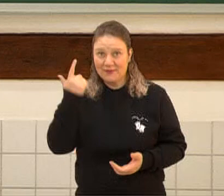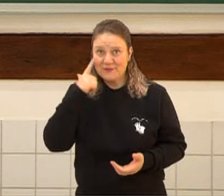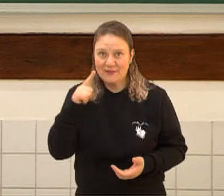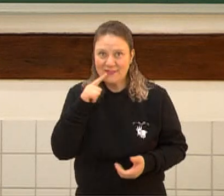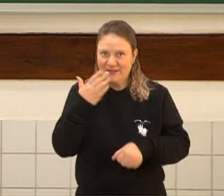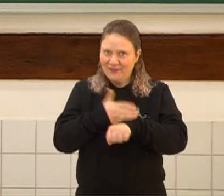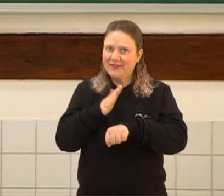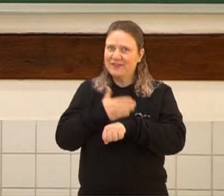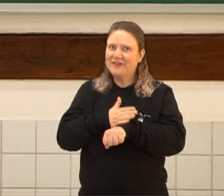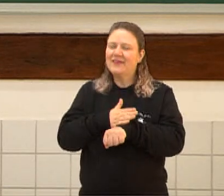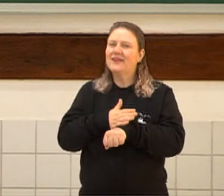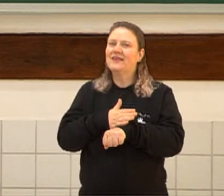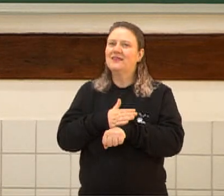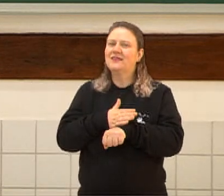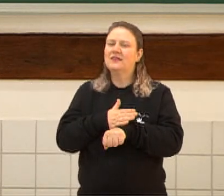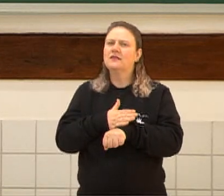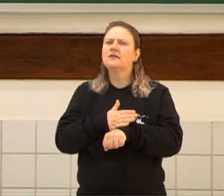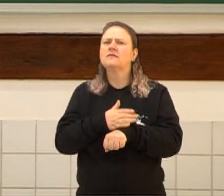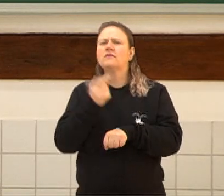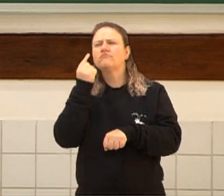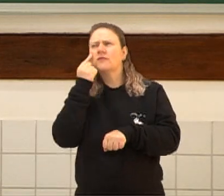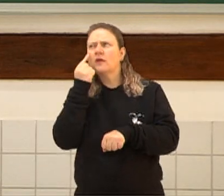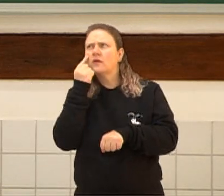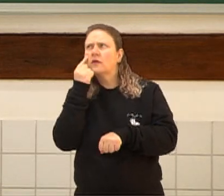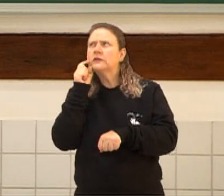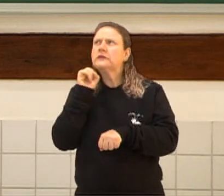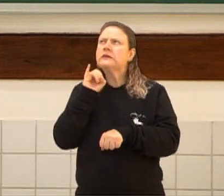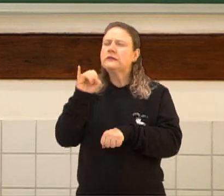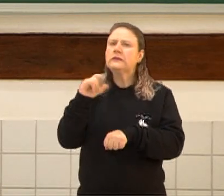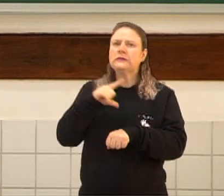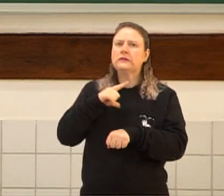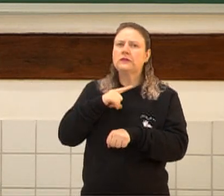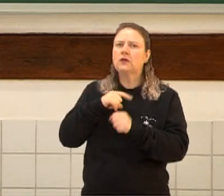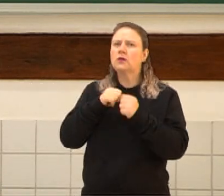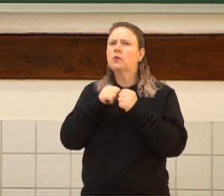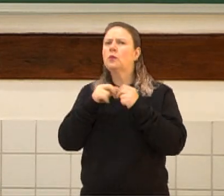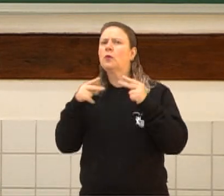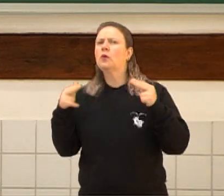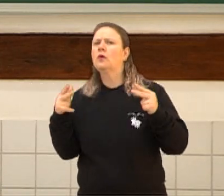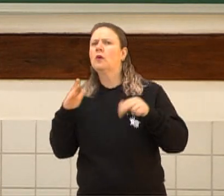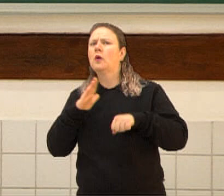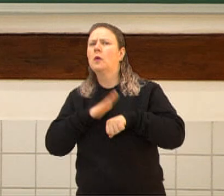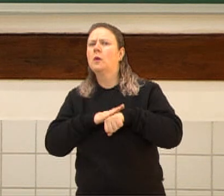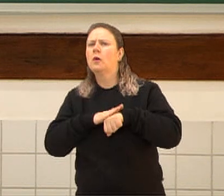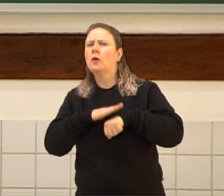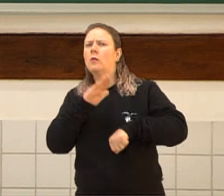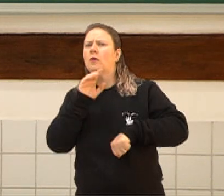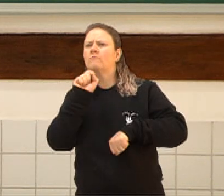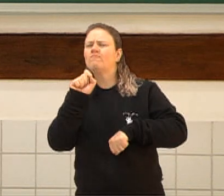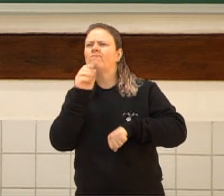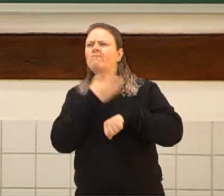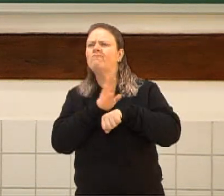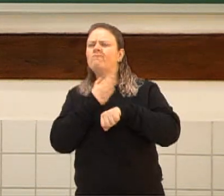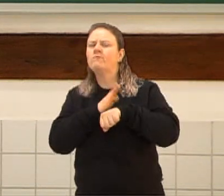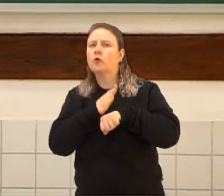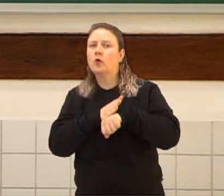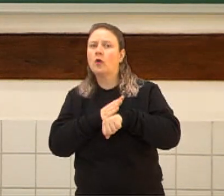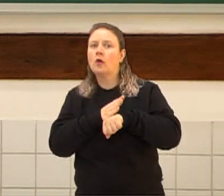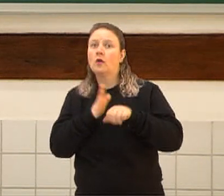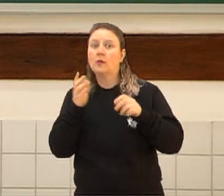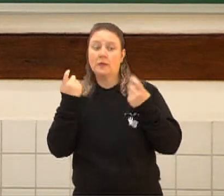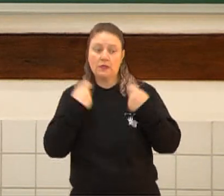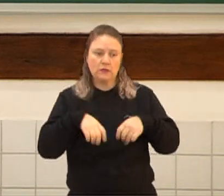Conseguiu resolver? Esse tem algumas operações a mais, né? Afinal de contas, você quer saber quanto vai ser gasto para